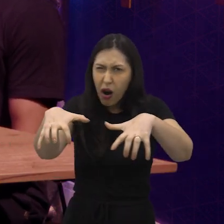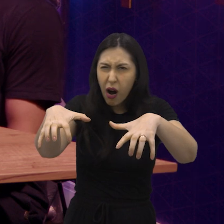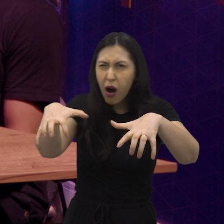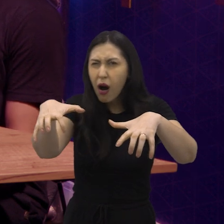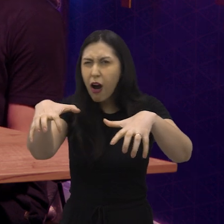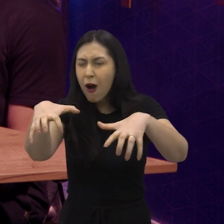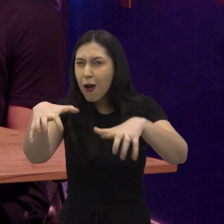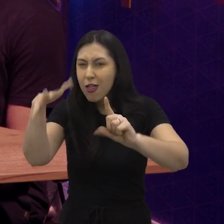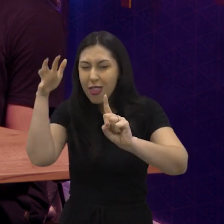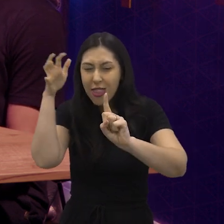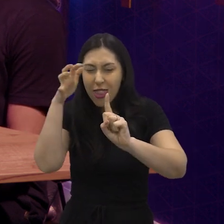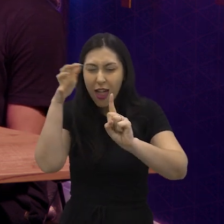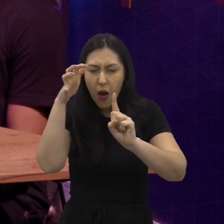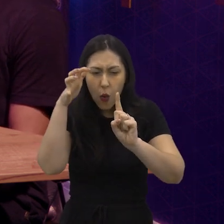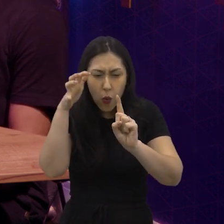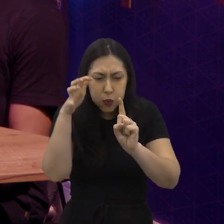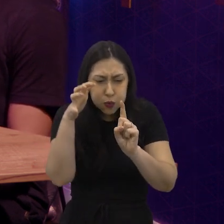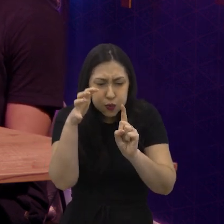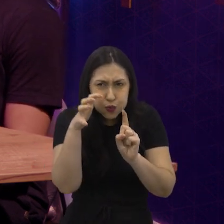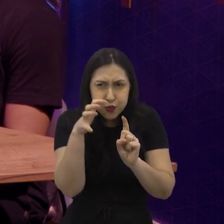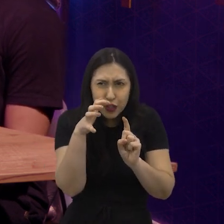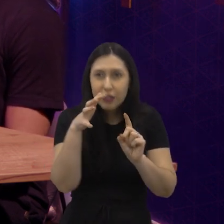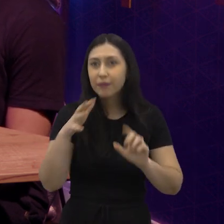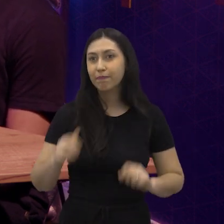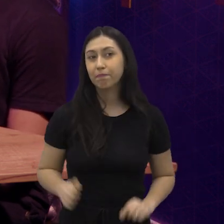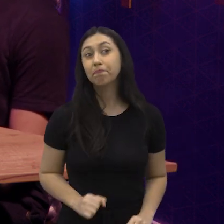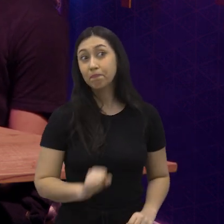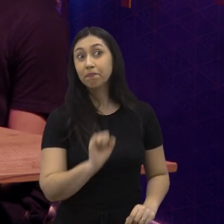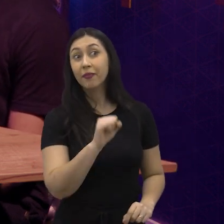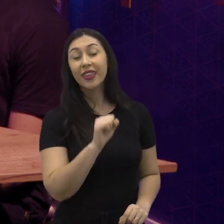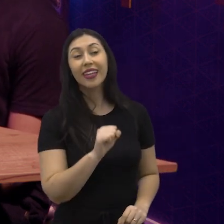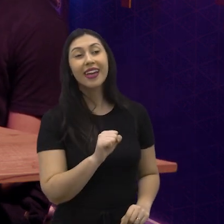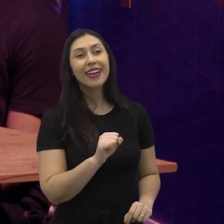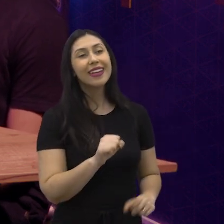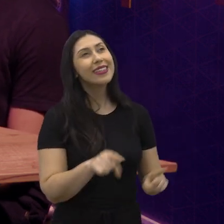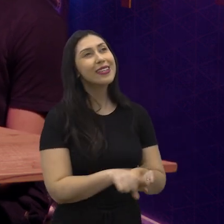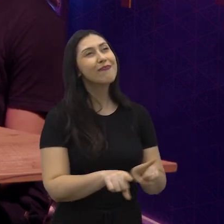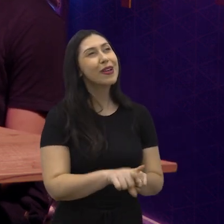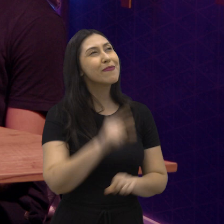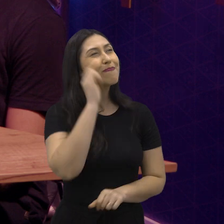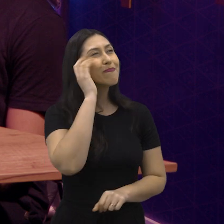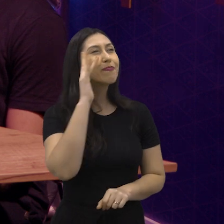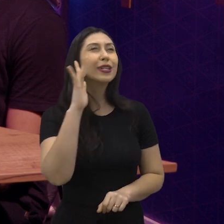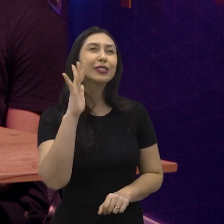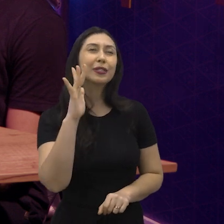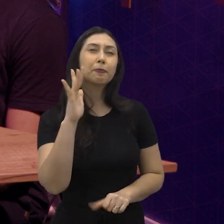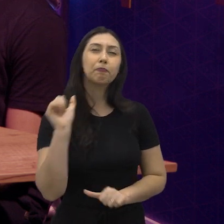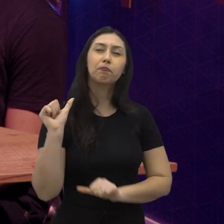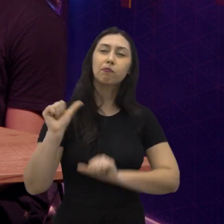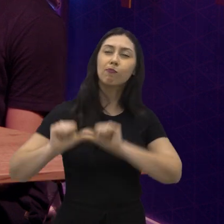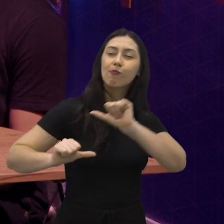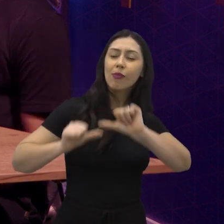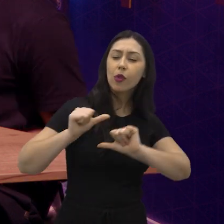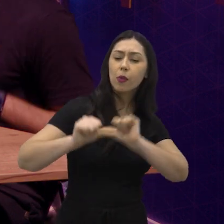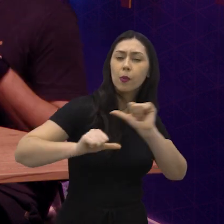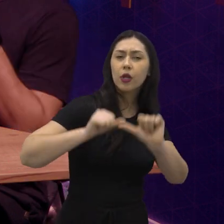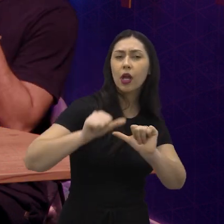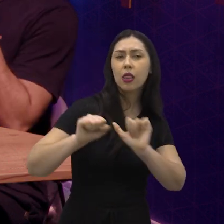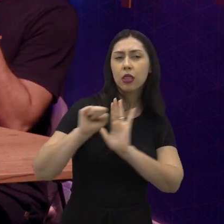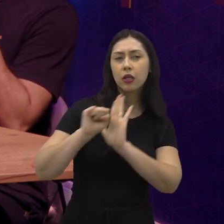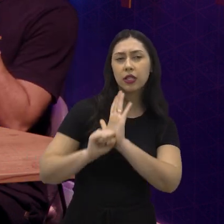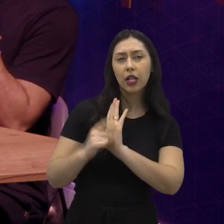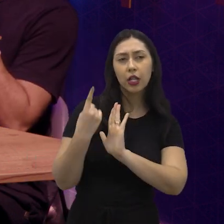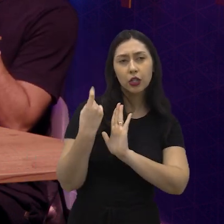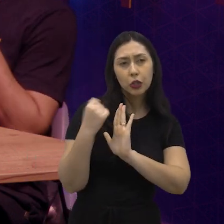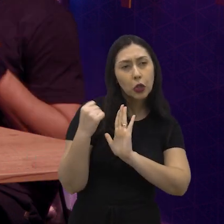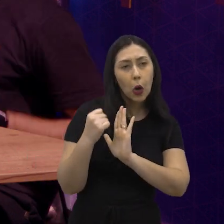E criou esse gênero, né, que é o horror cósmico. Perfeito. Se a gente for parar para ver nessa mudança, né, do século XVIII